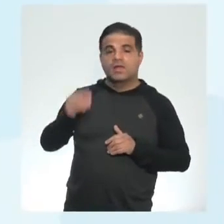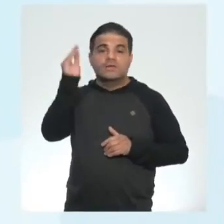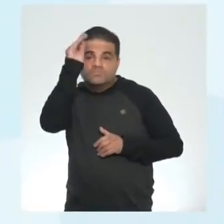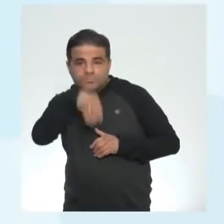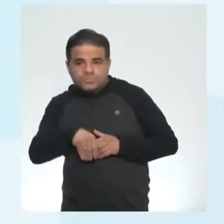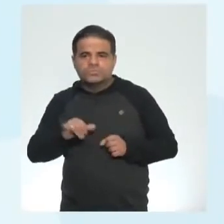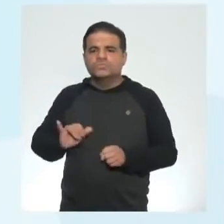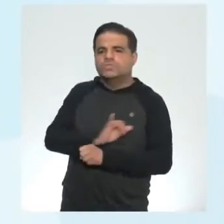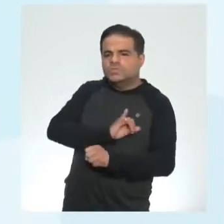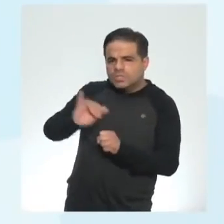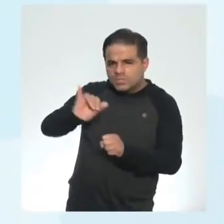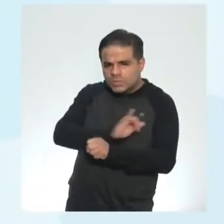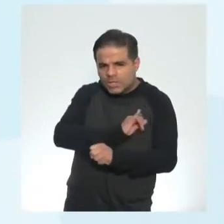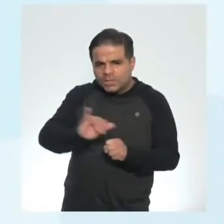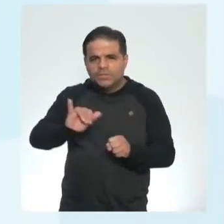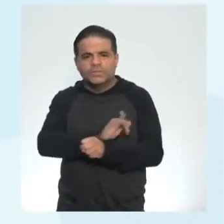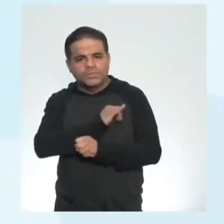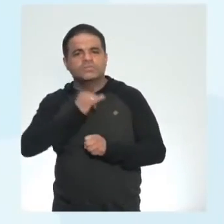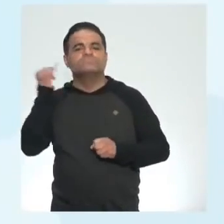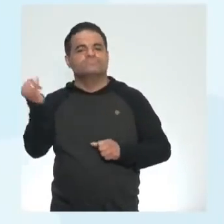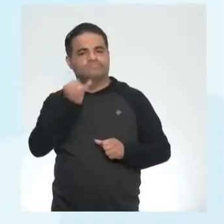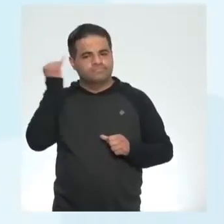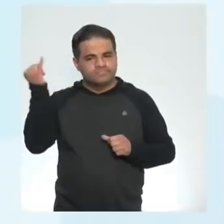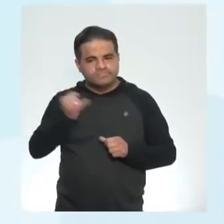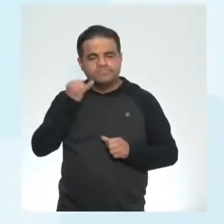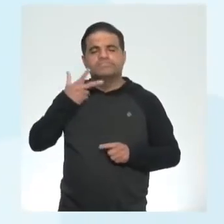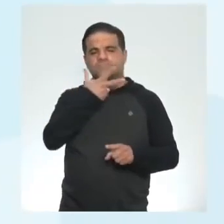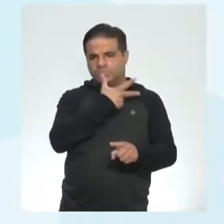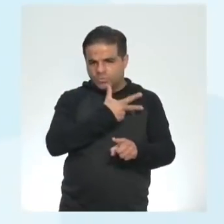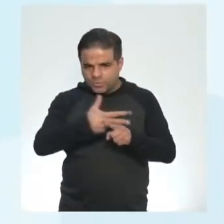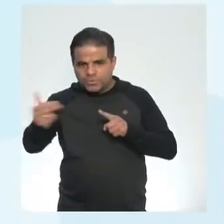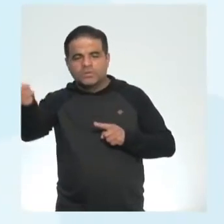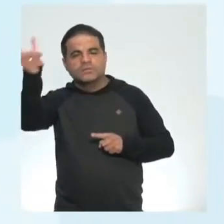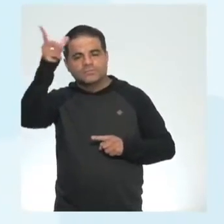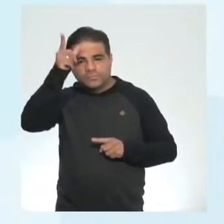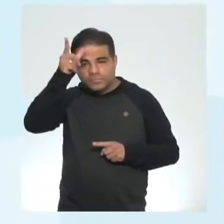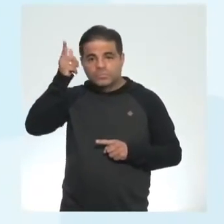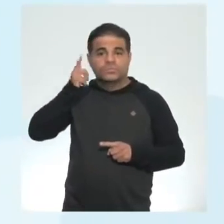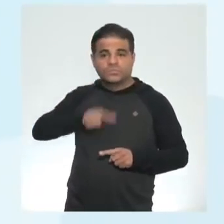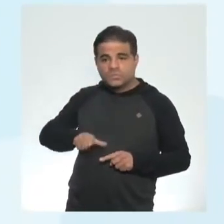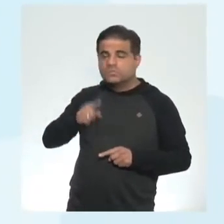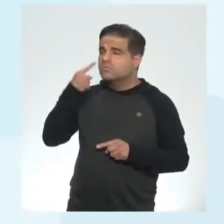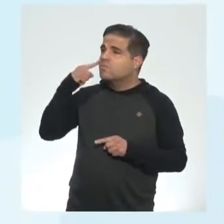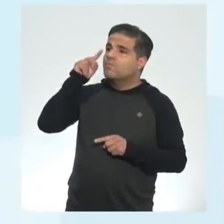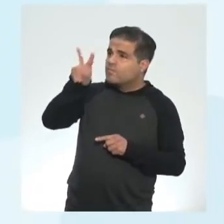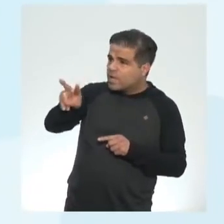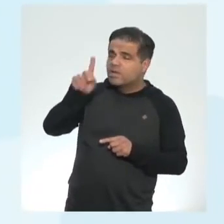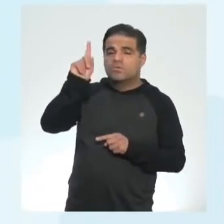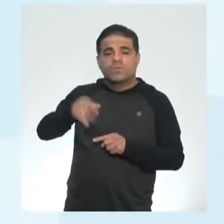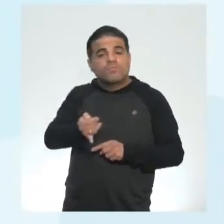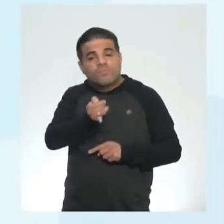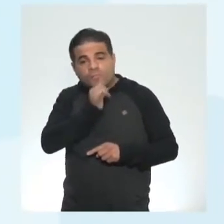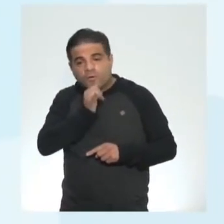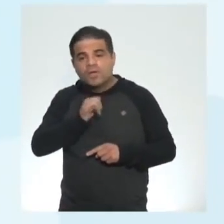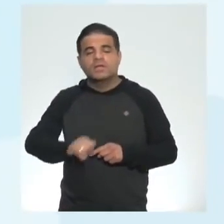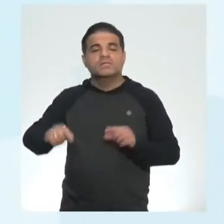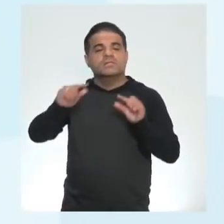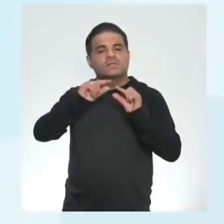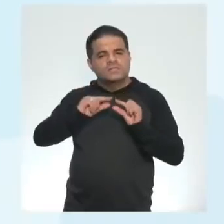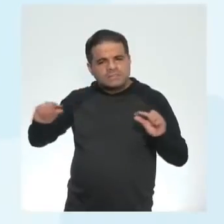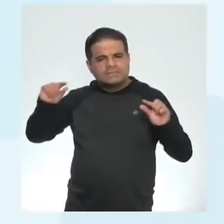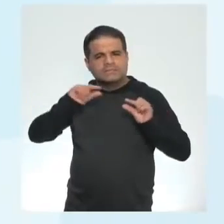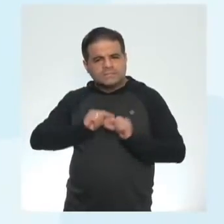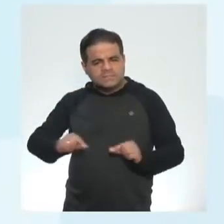recuo estratégico foi muito importante para a vitória da Alemanha. Nós estamos enxergando aqui, por exemplo, as linhas